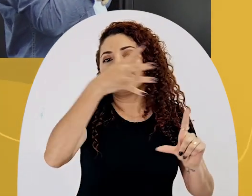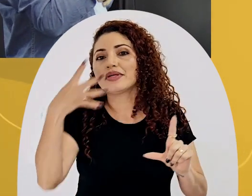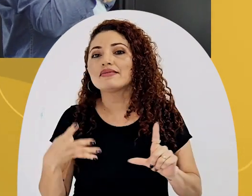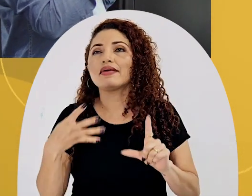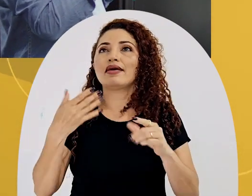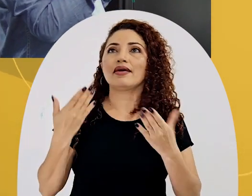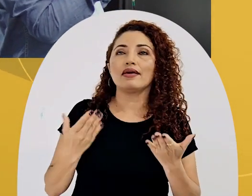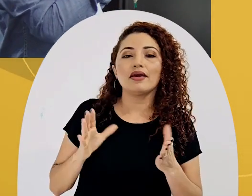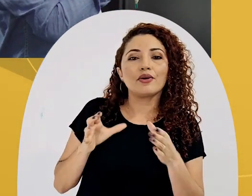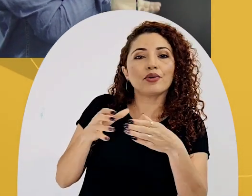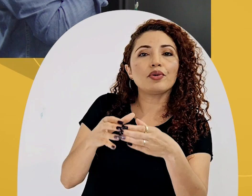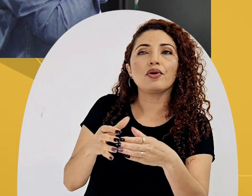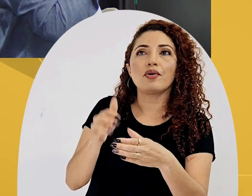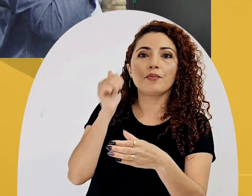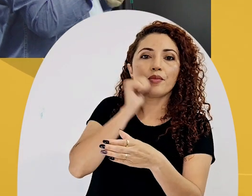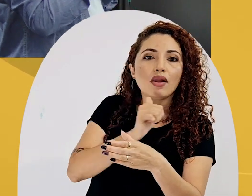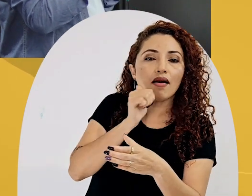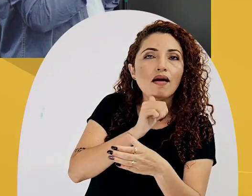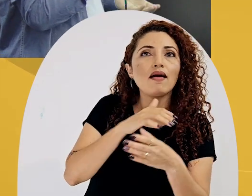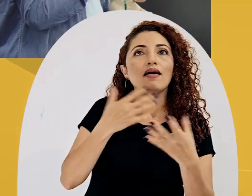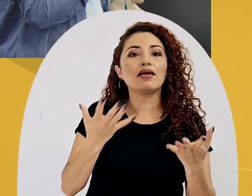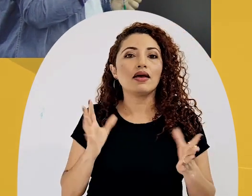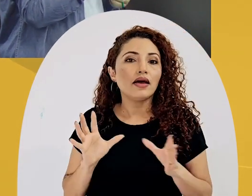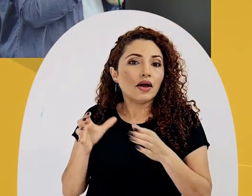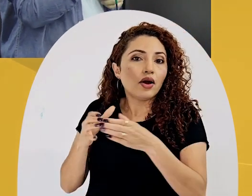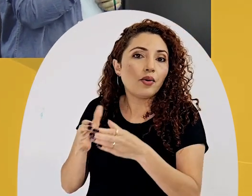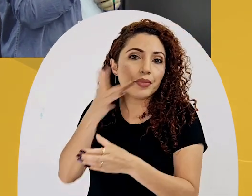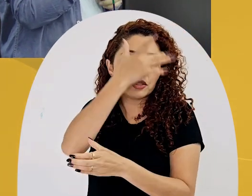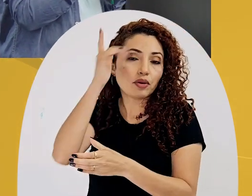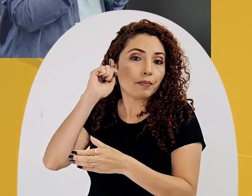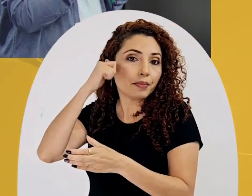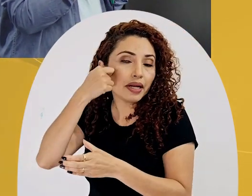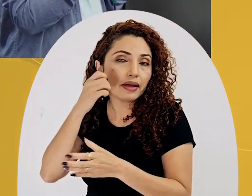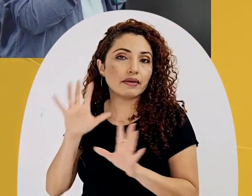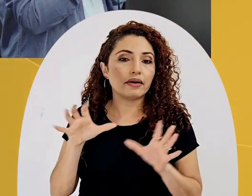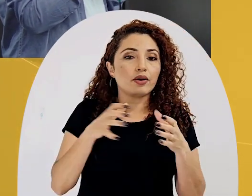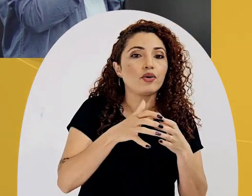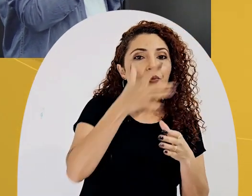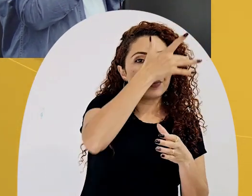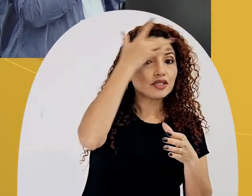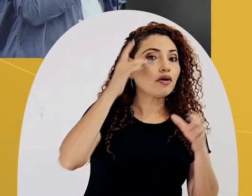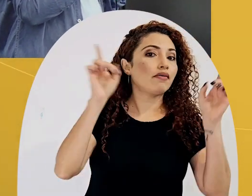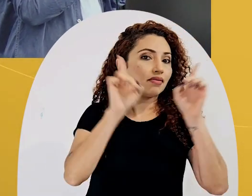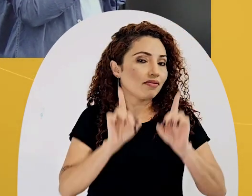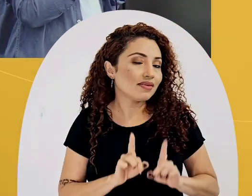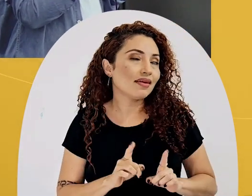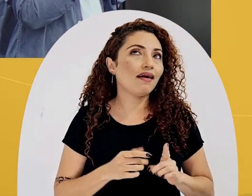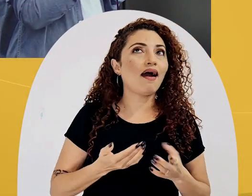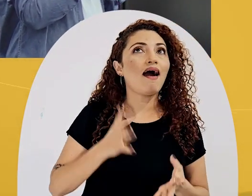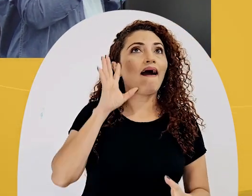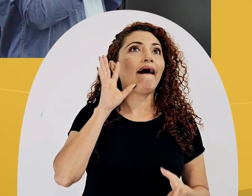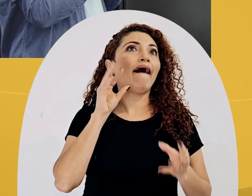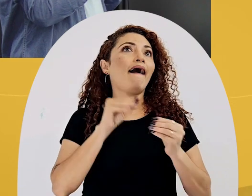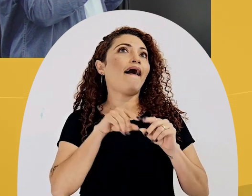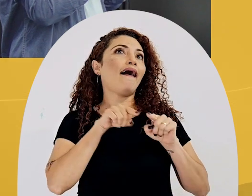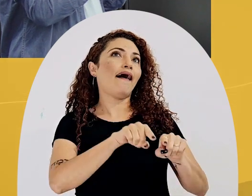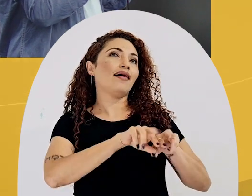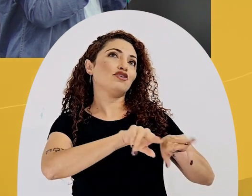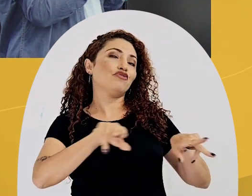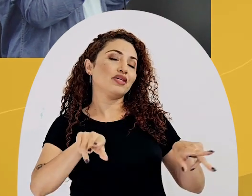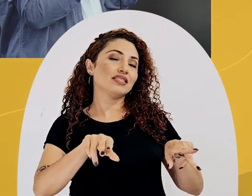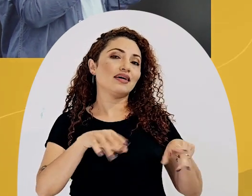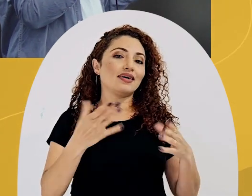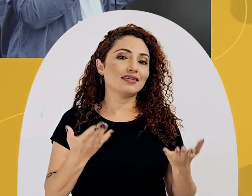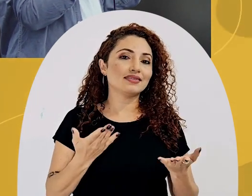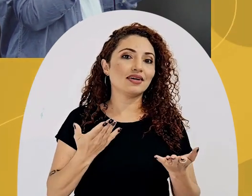mulheres, pessoas pretas, pessoas com deficiência, né? Então, às vezes, quando se fala sobre isso, todo mundo acredita